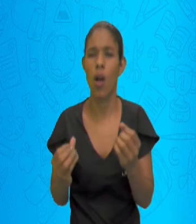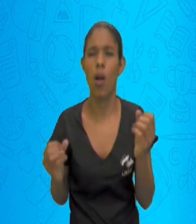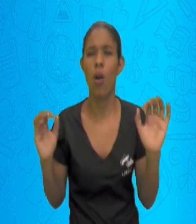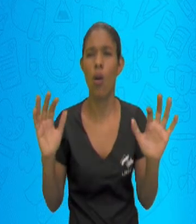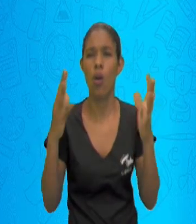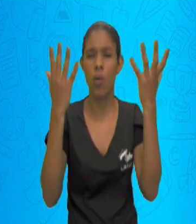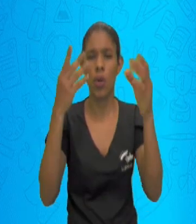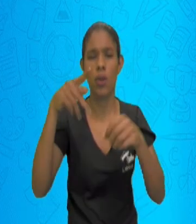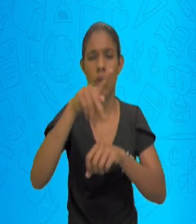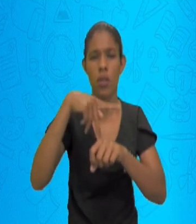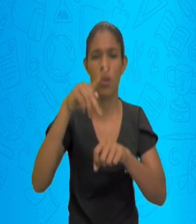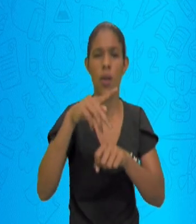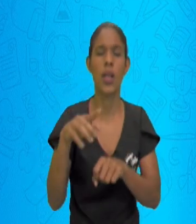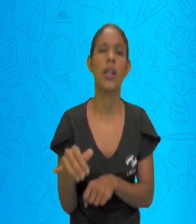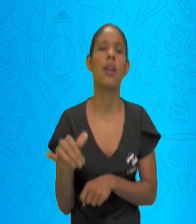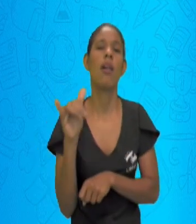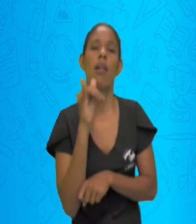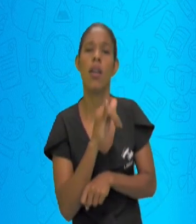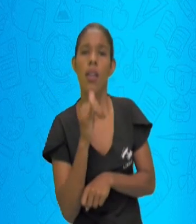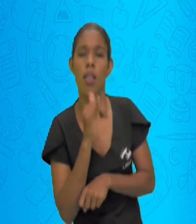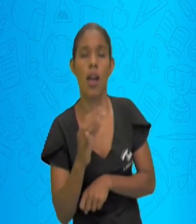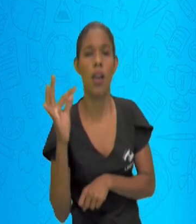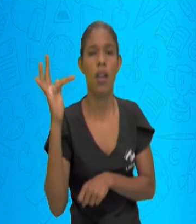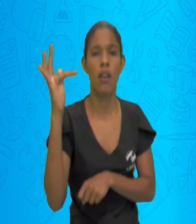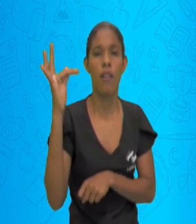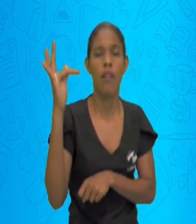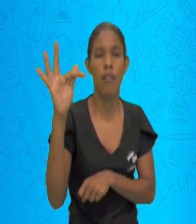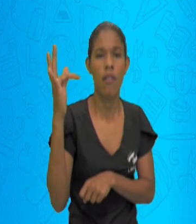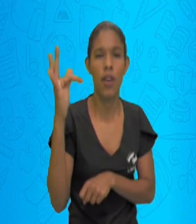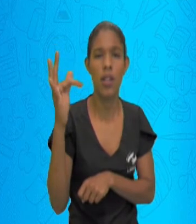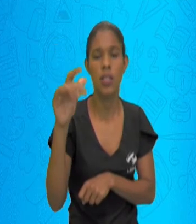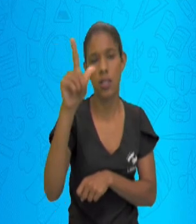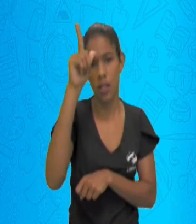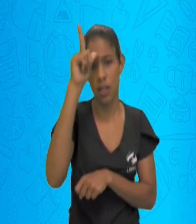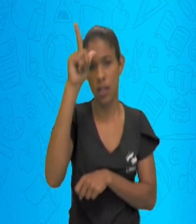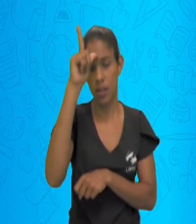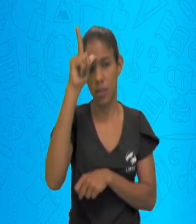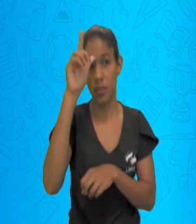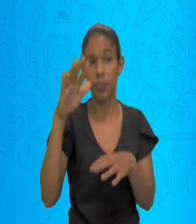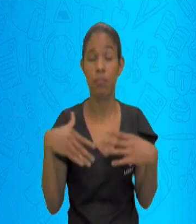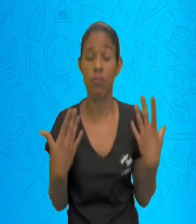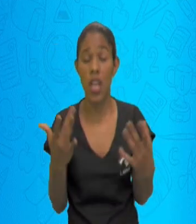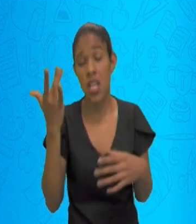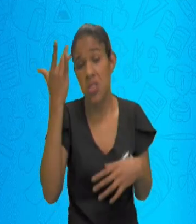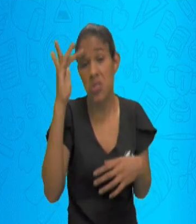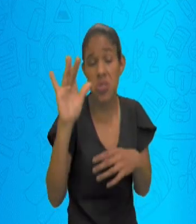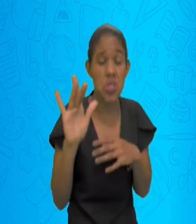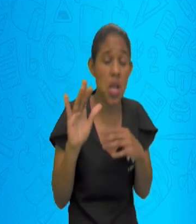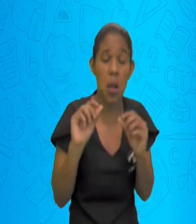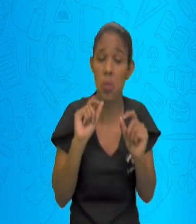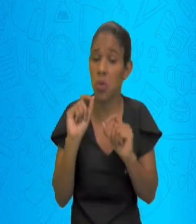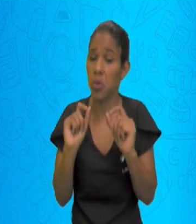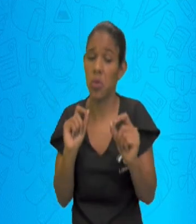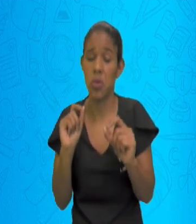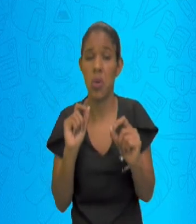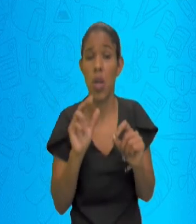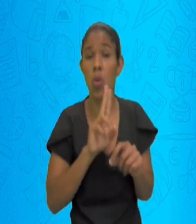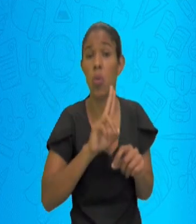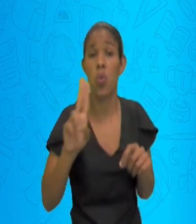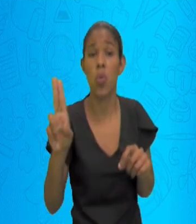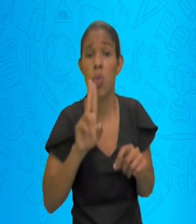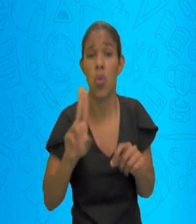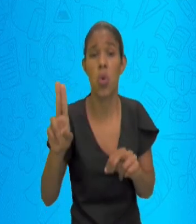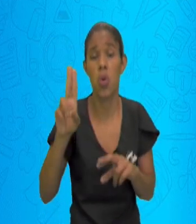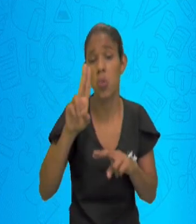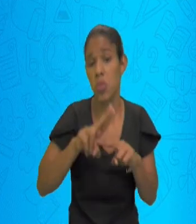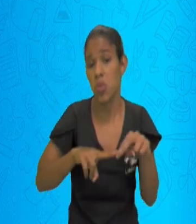muito importantes no norte da Europa. E não se sabe se o nome junina é uma adaptação que veio com o tempo ou